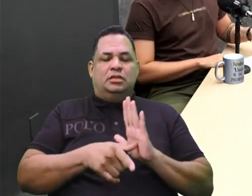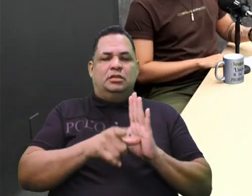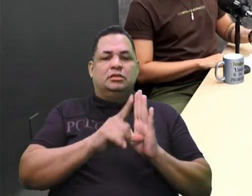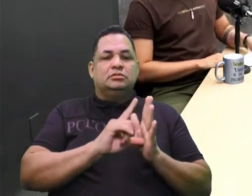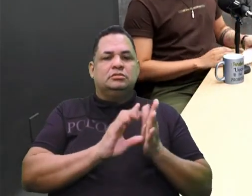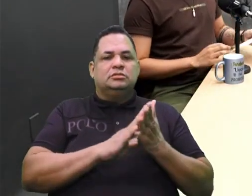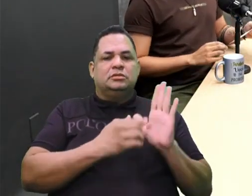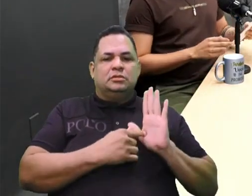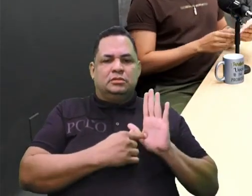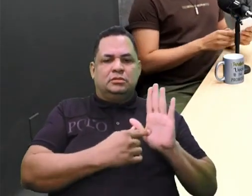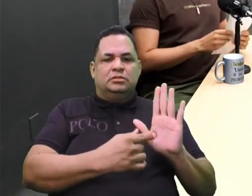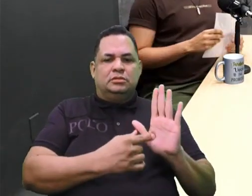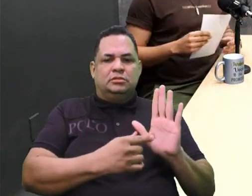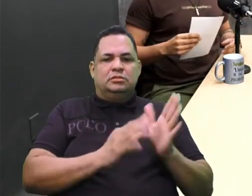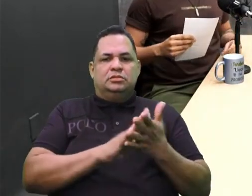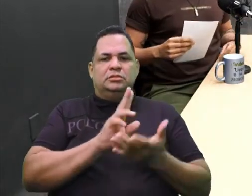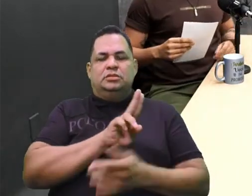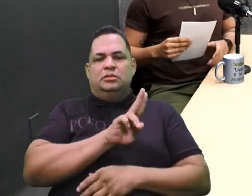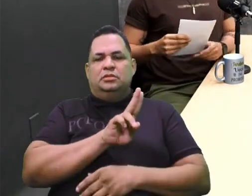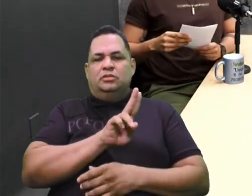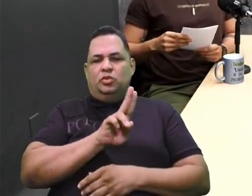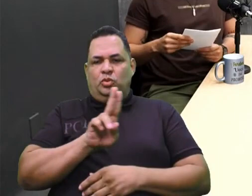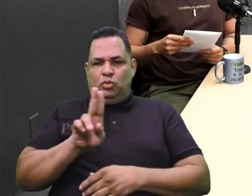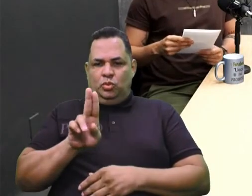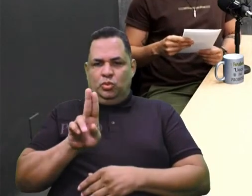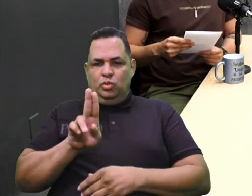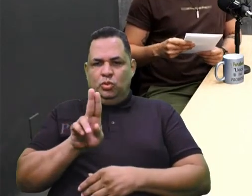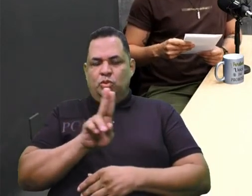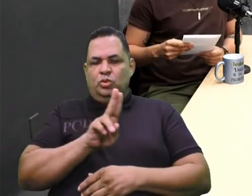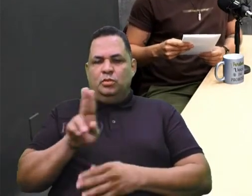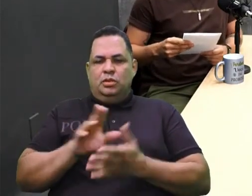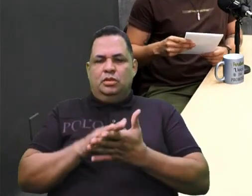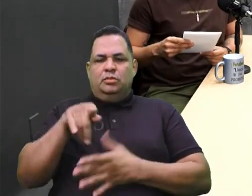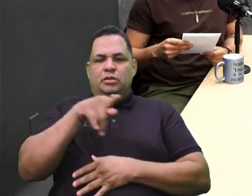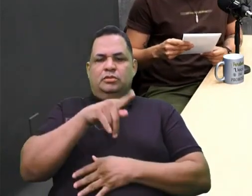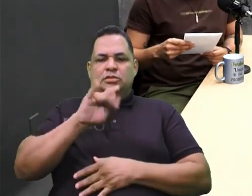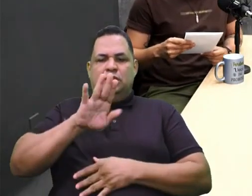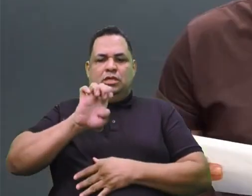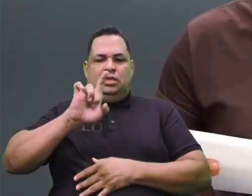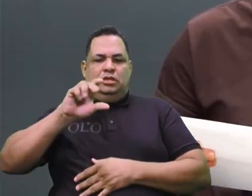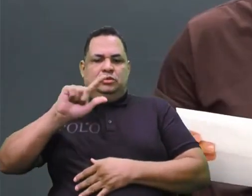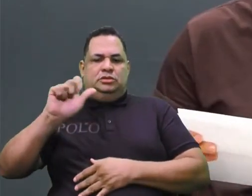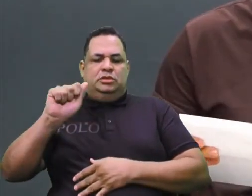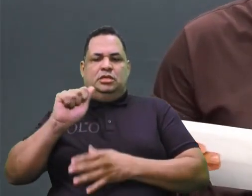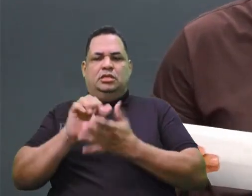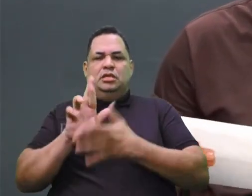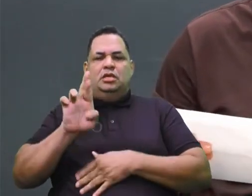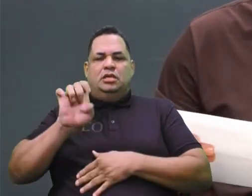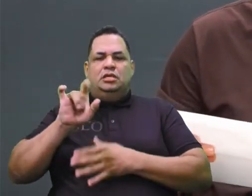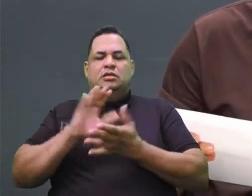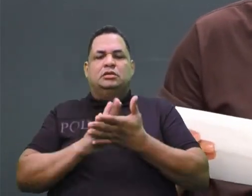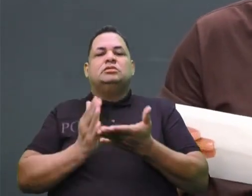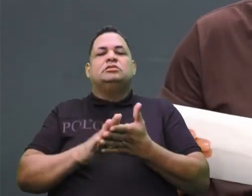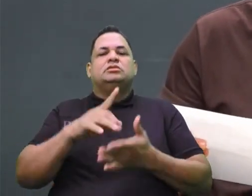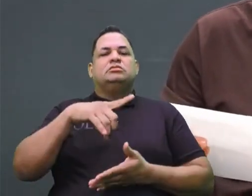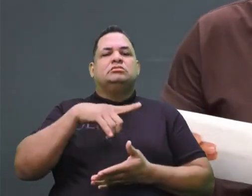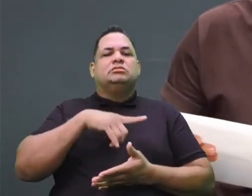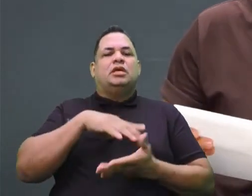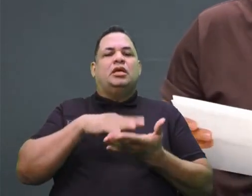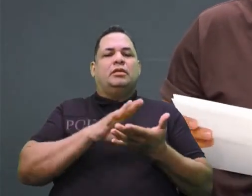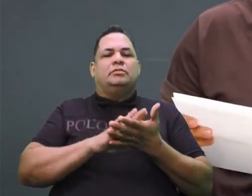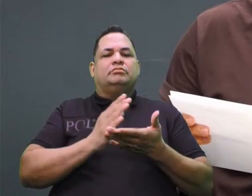rapidinho. Ela se chama professora Elielza Reis da Silva. Ela possui graduação em Letras